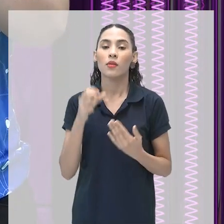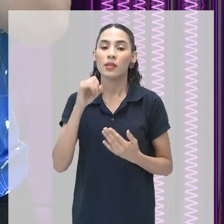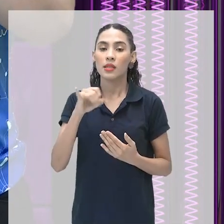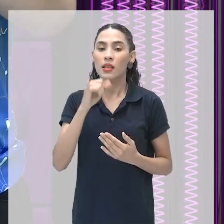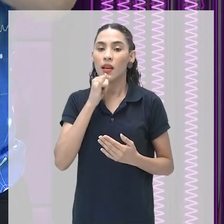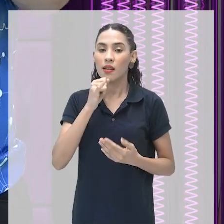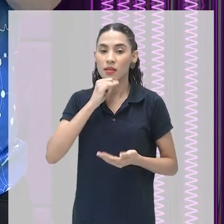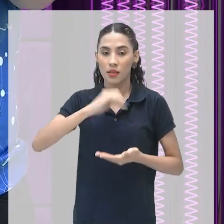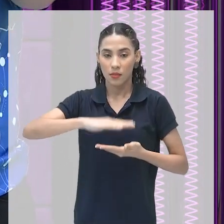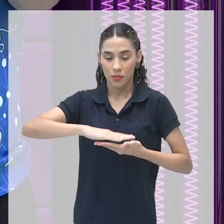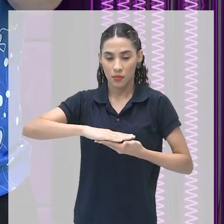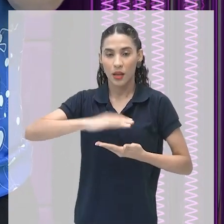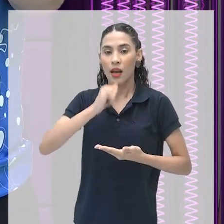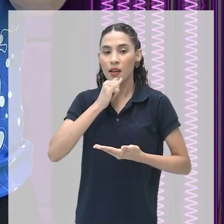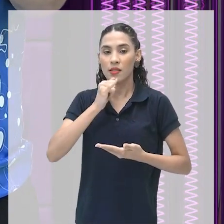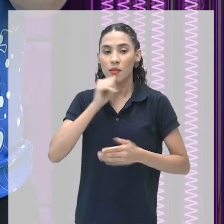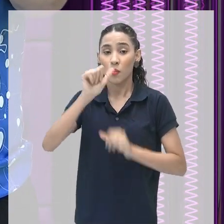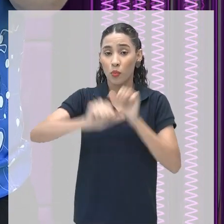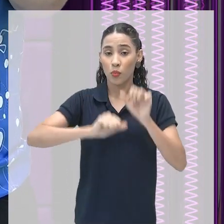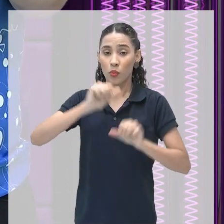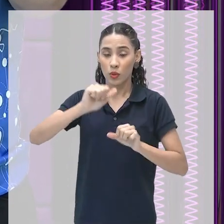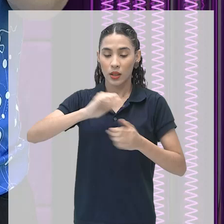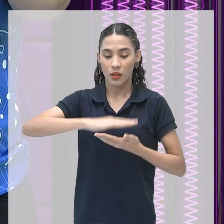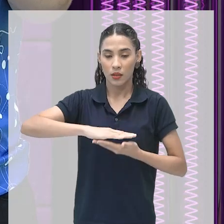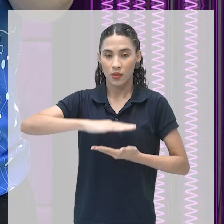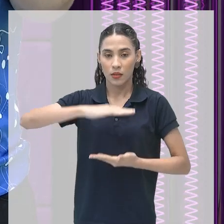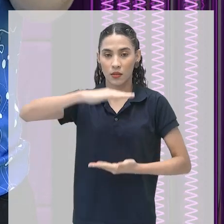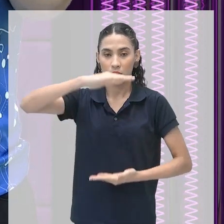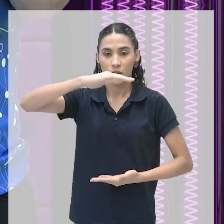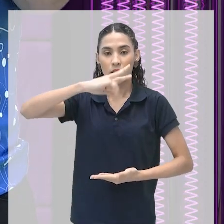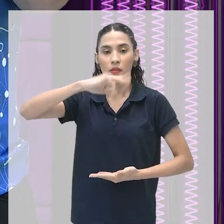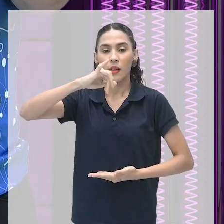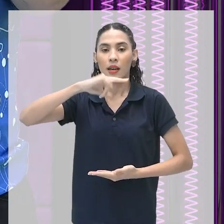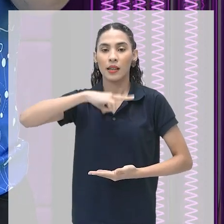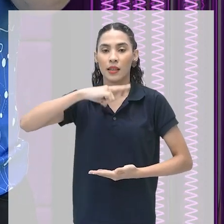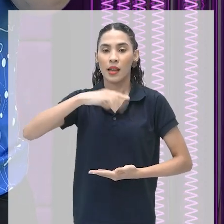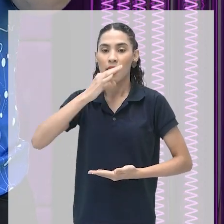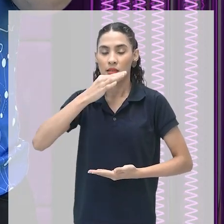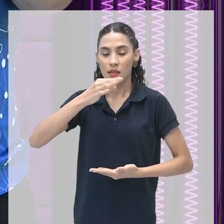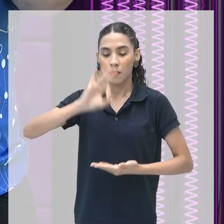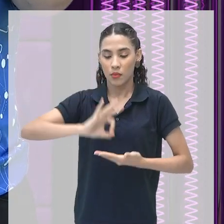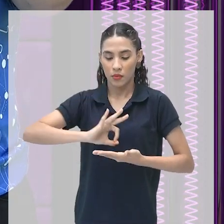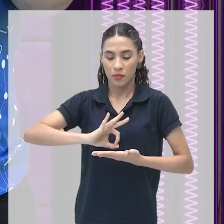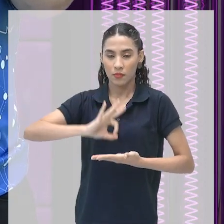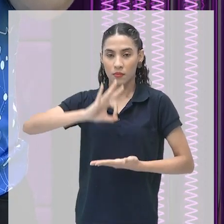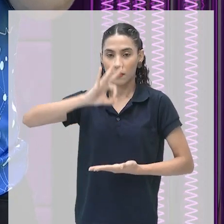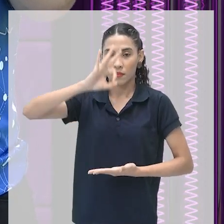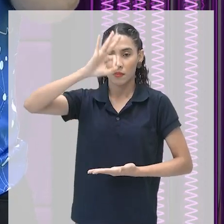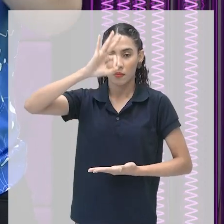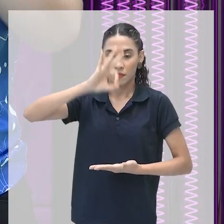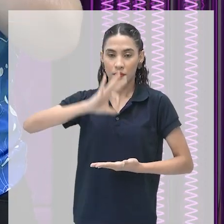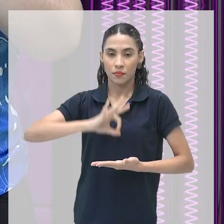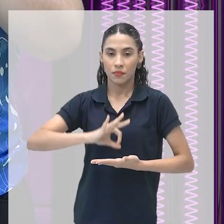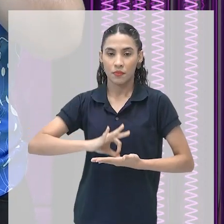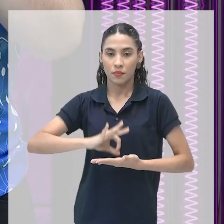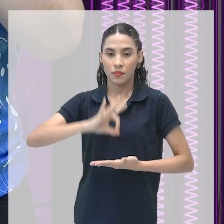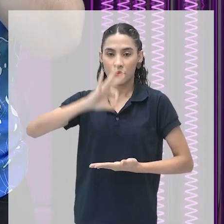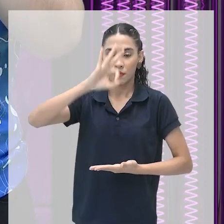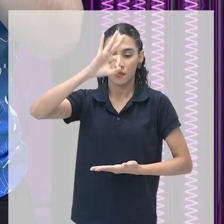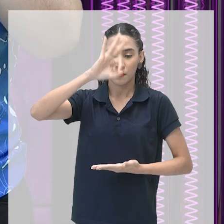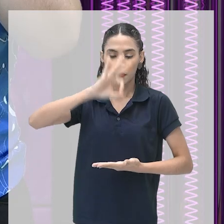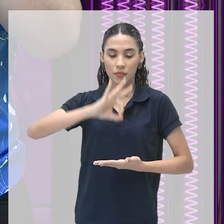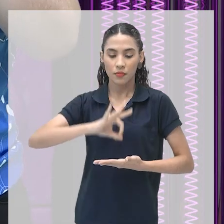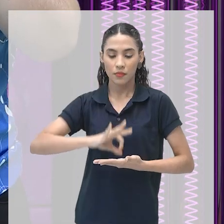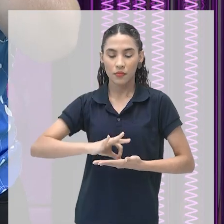for um prisma inclinado, digamos assim, a gente vai ter que traçar esse segmento de reta